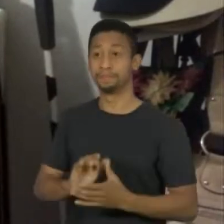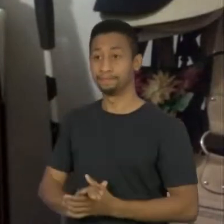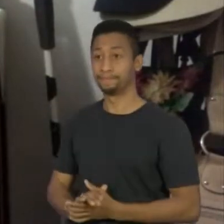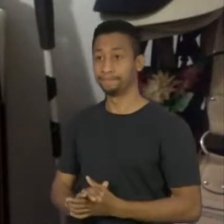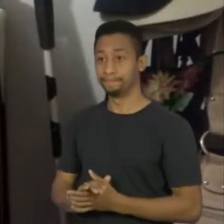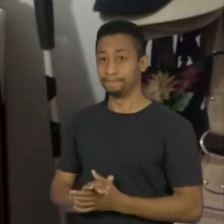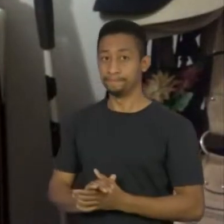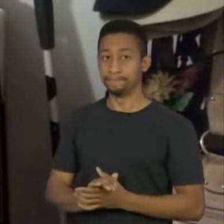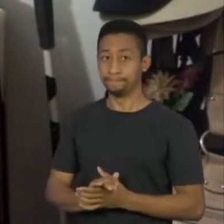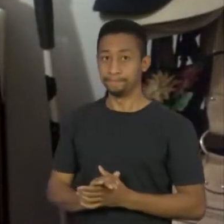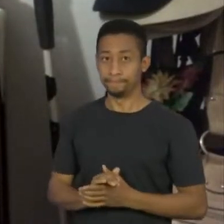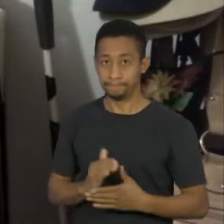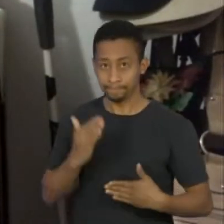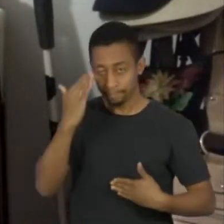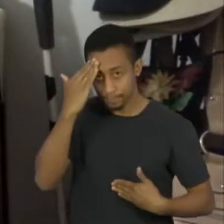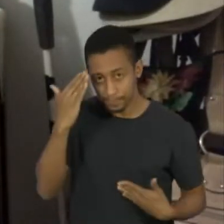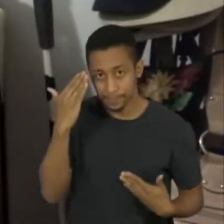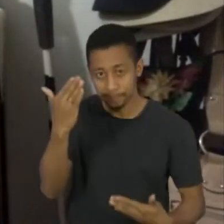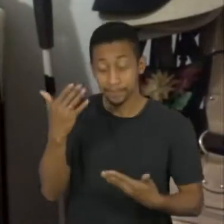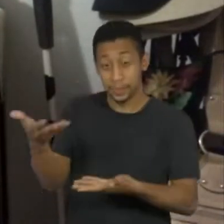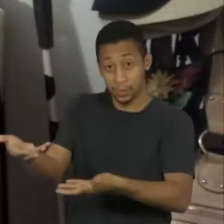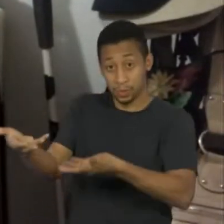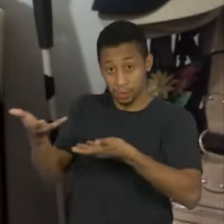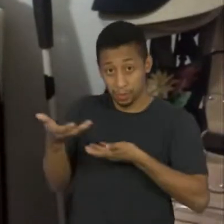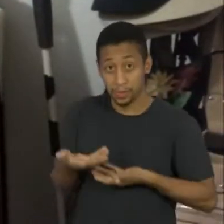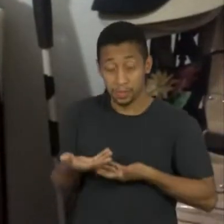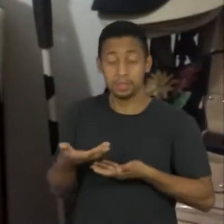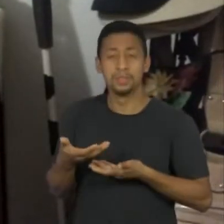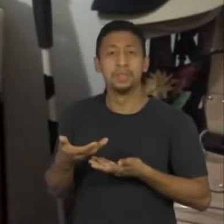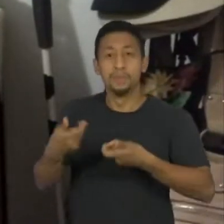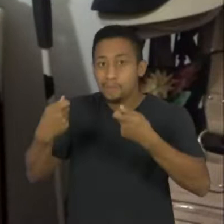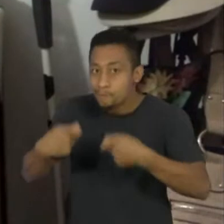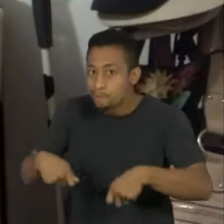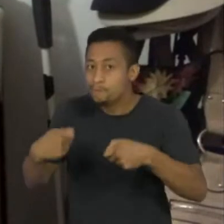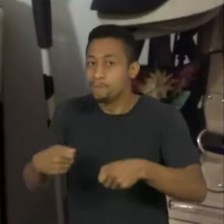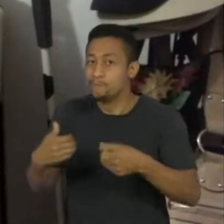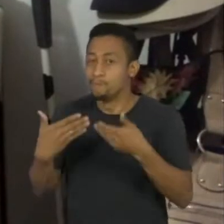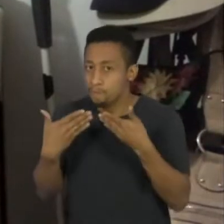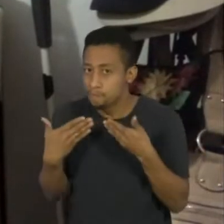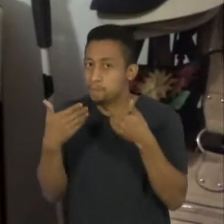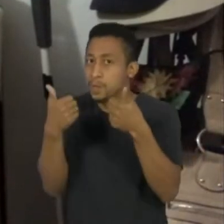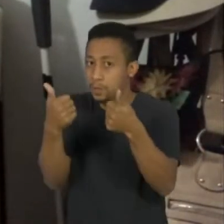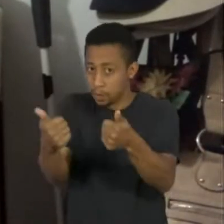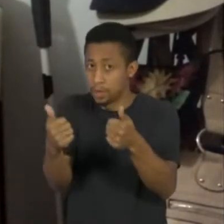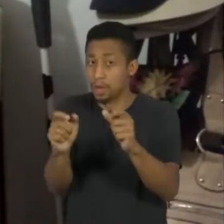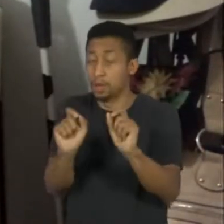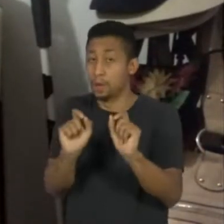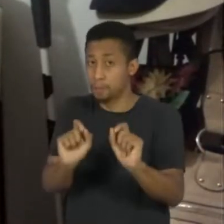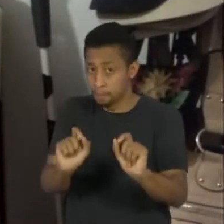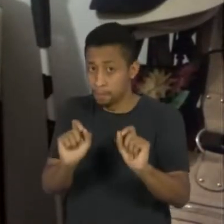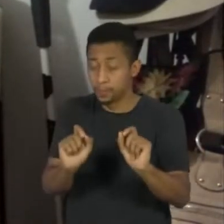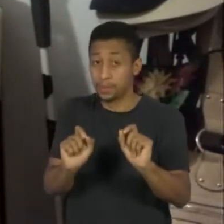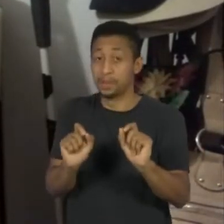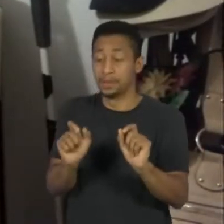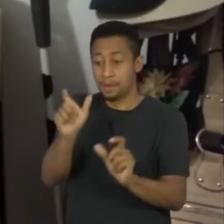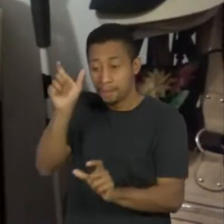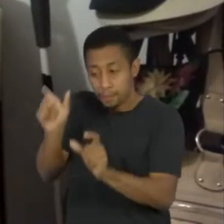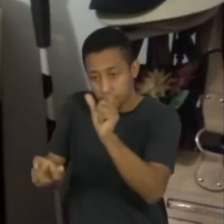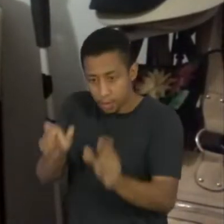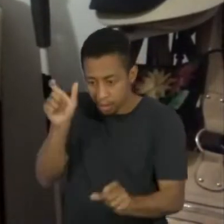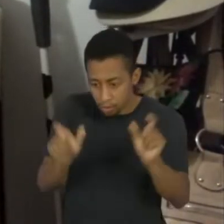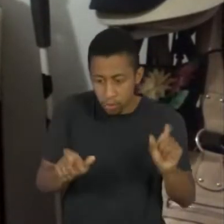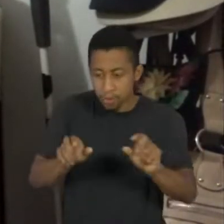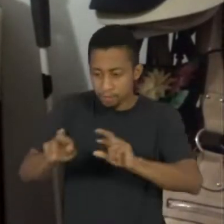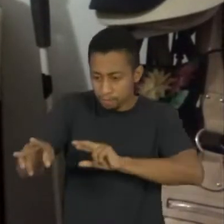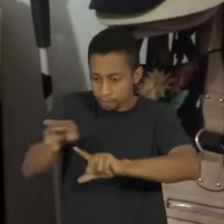Eu acho que o primeiro ponto que a gente ainda precisa melhorar é no fortalecimento da imagem de que as diferenças das pessoas não